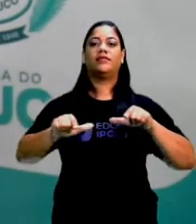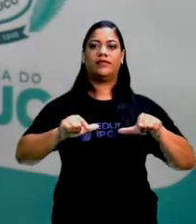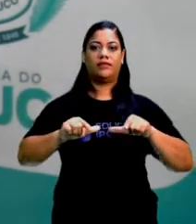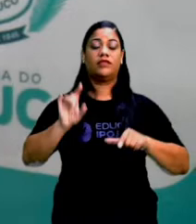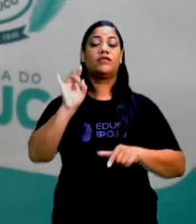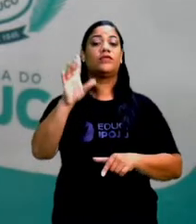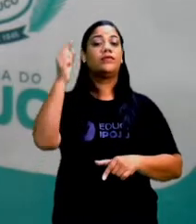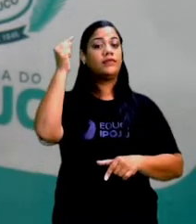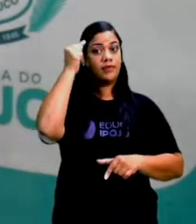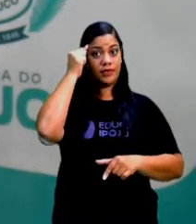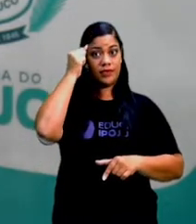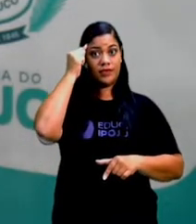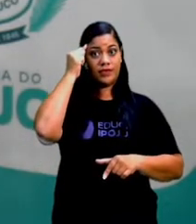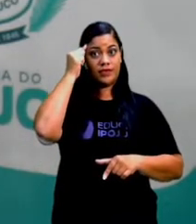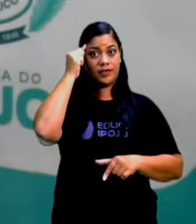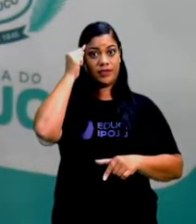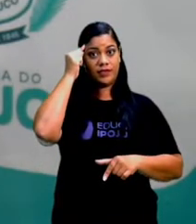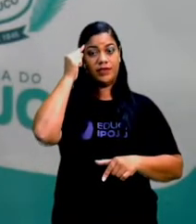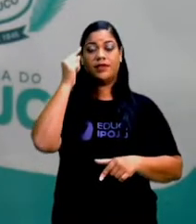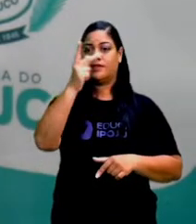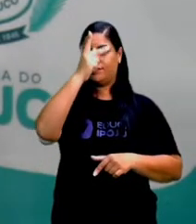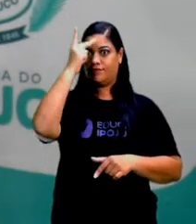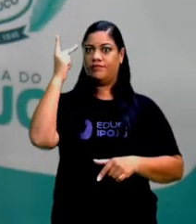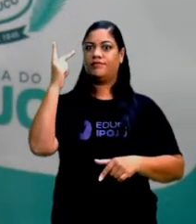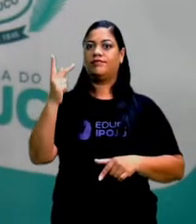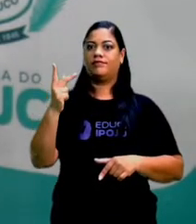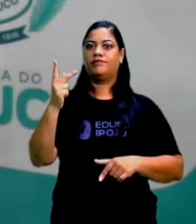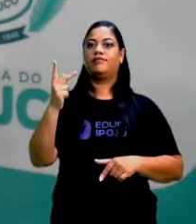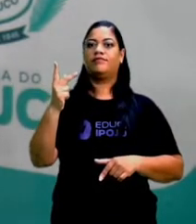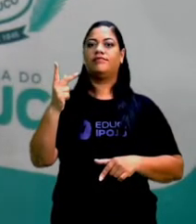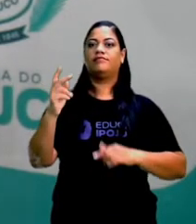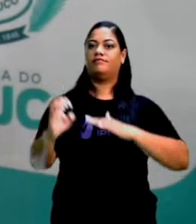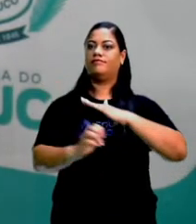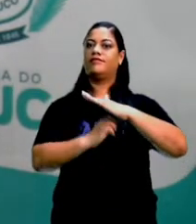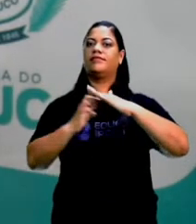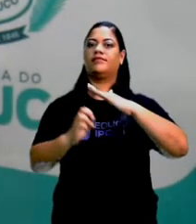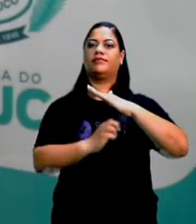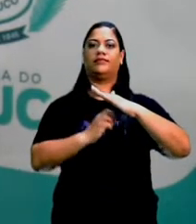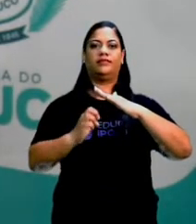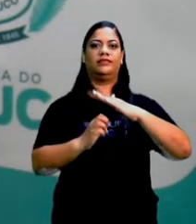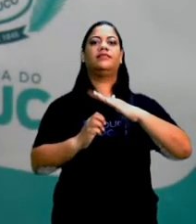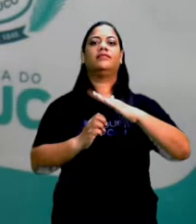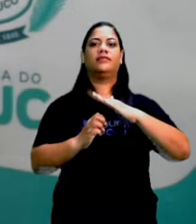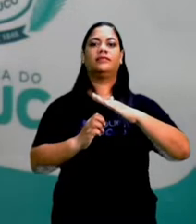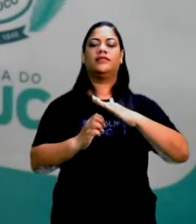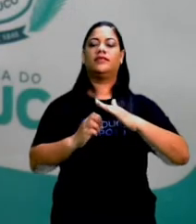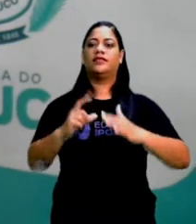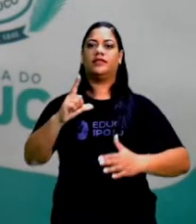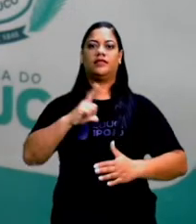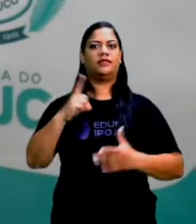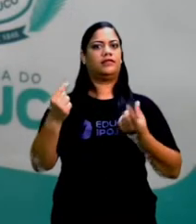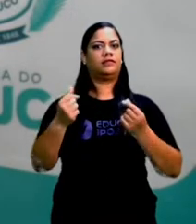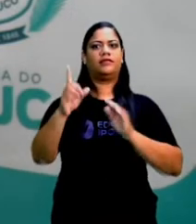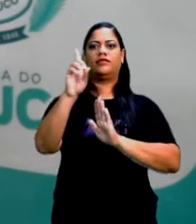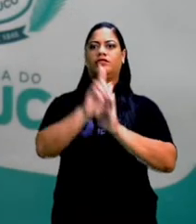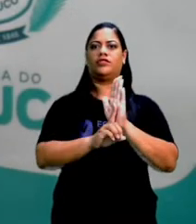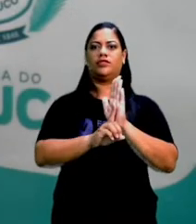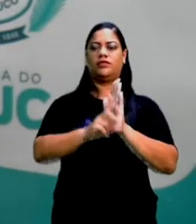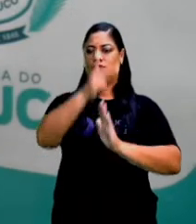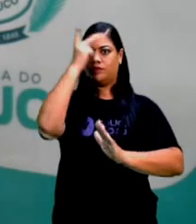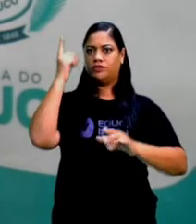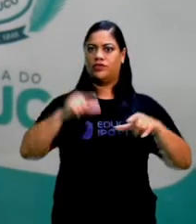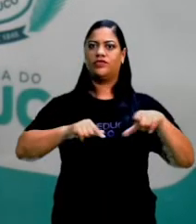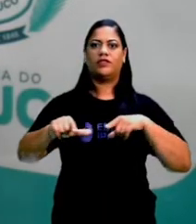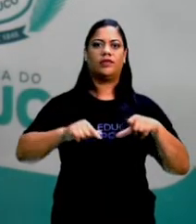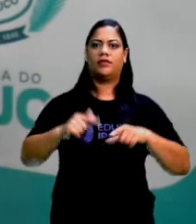se pensava era nos empregadores, era os grandes empresários, os fazendeiros que tinham seus direitos, os